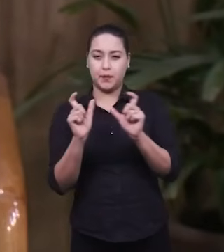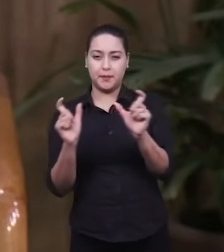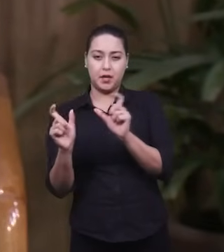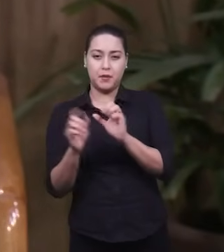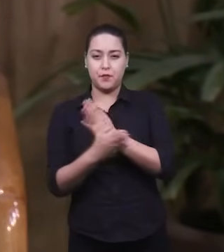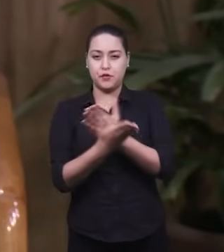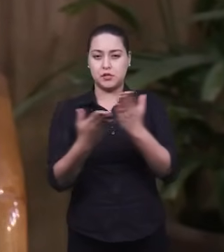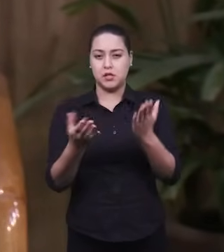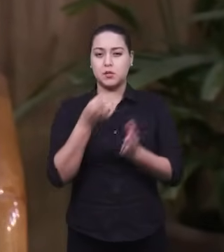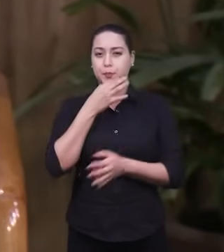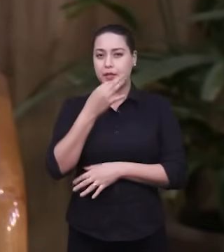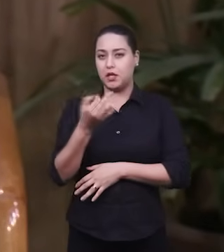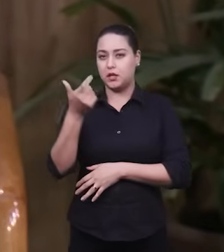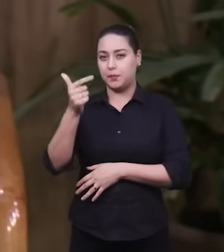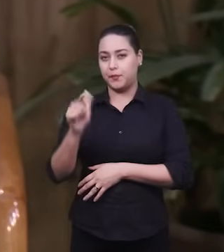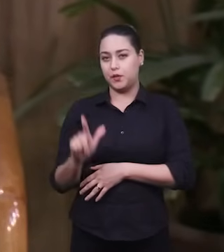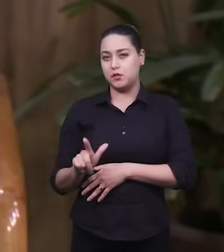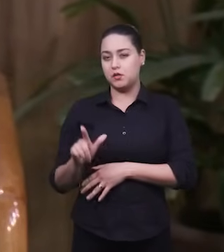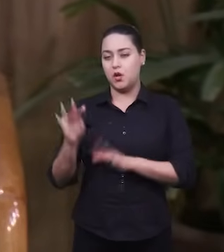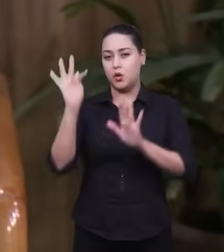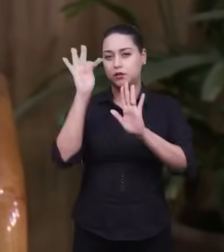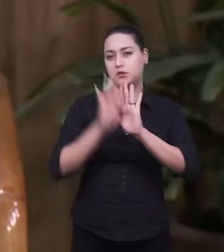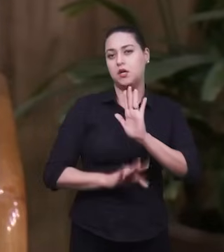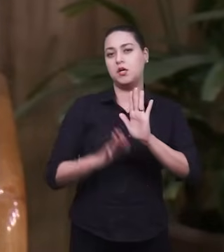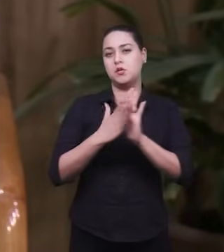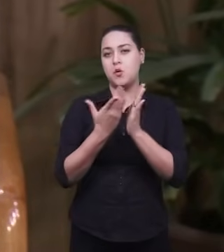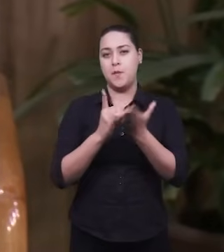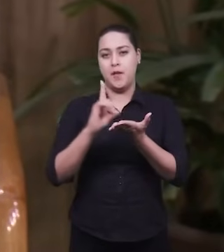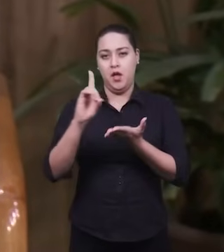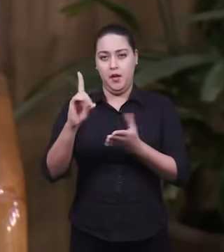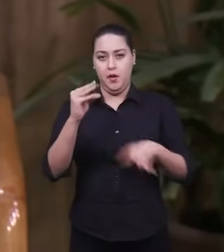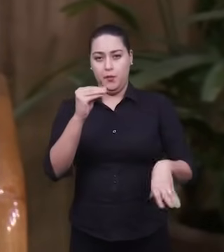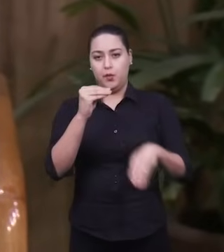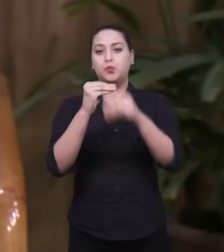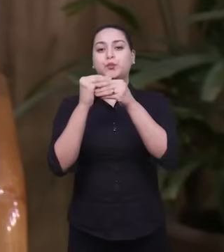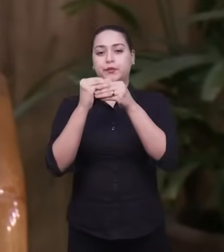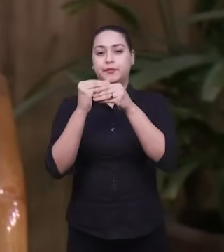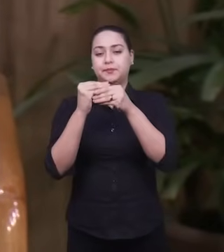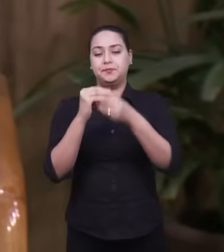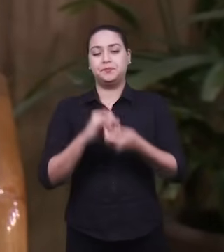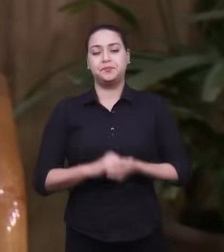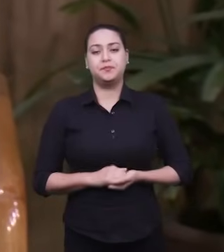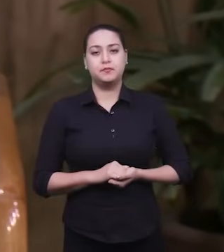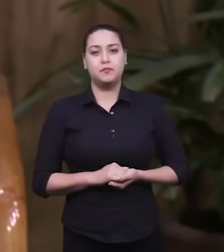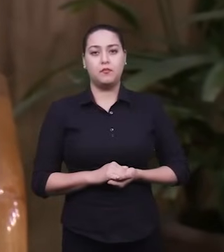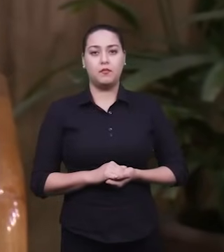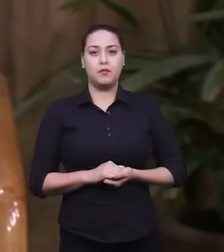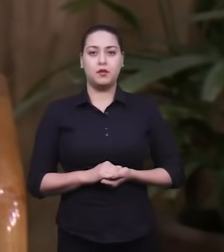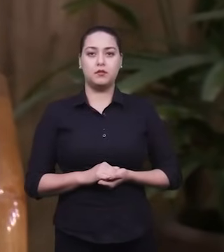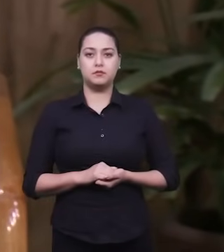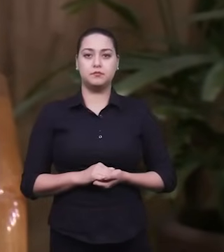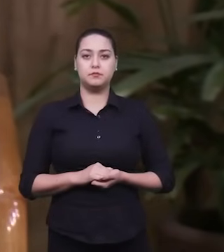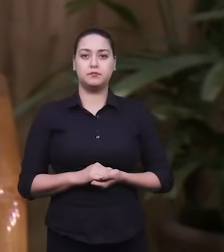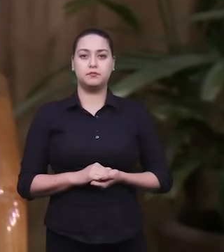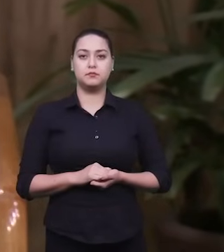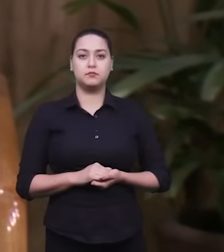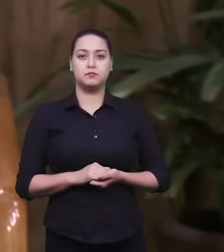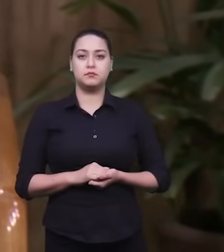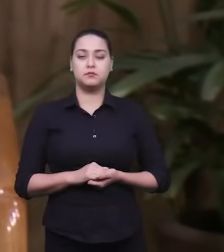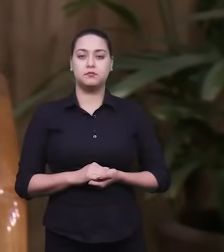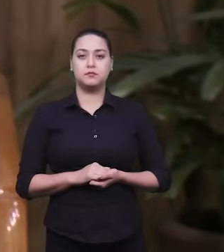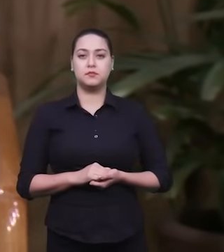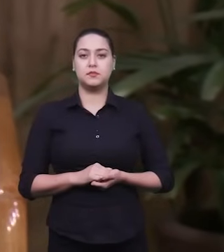aqui para que vocês comentem. Depois a gente traz um texto bíblico para corroborar com aquilo que foi abordado. Então,